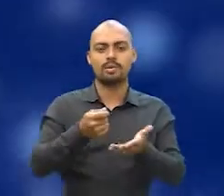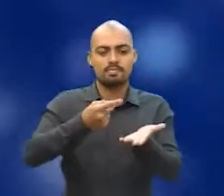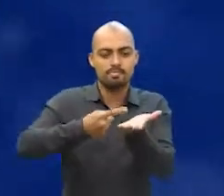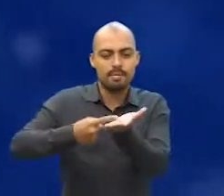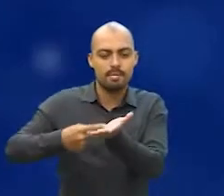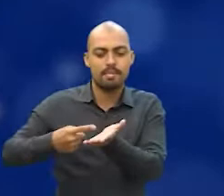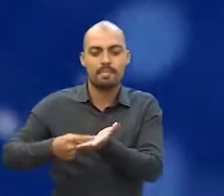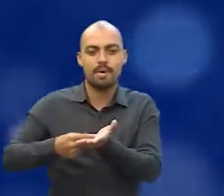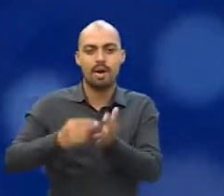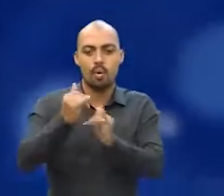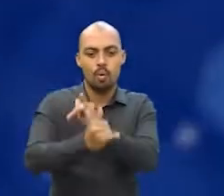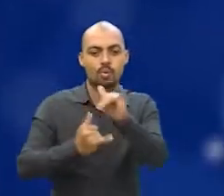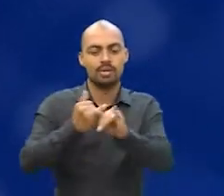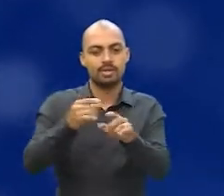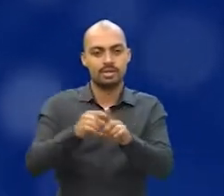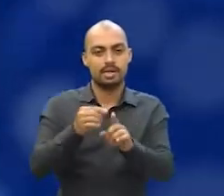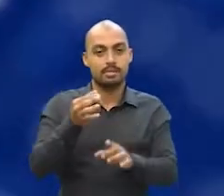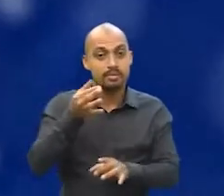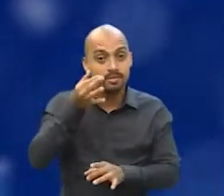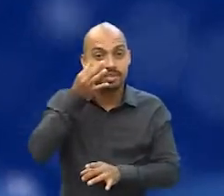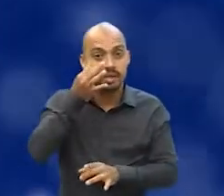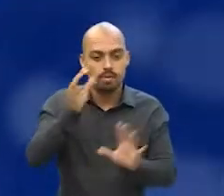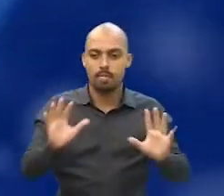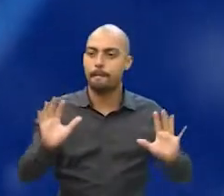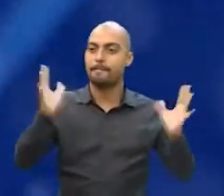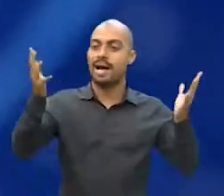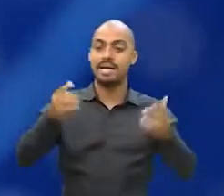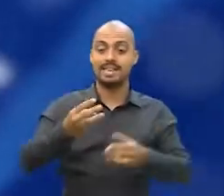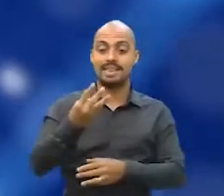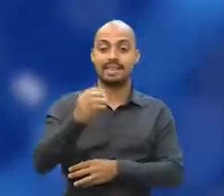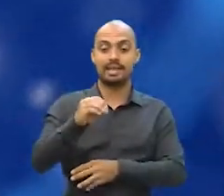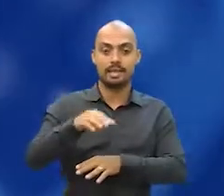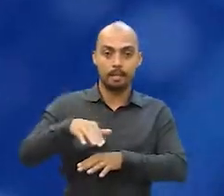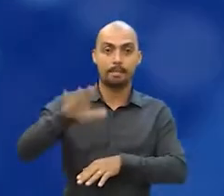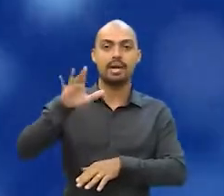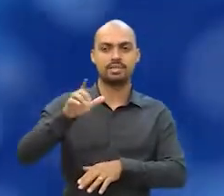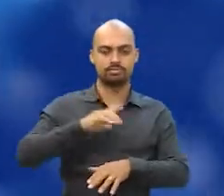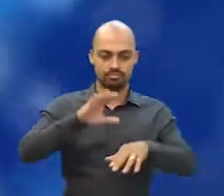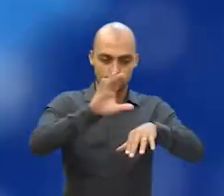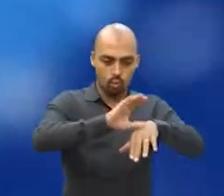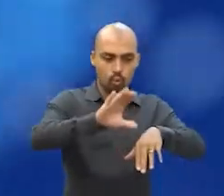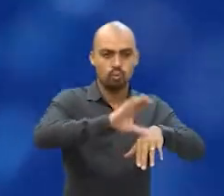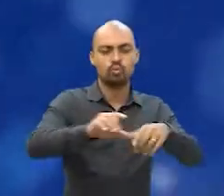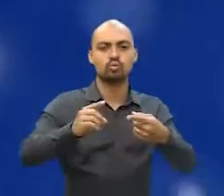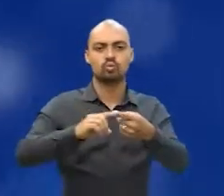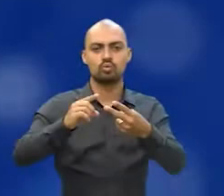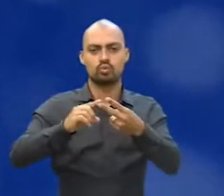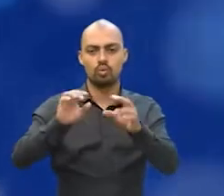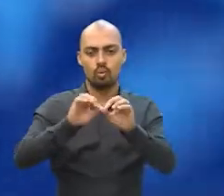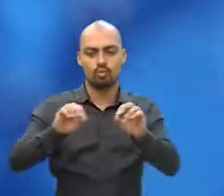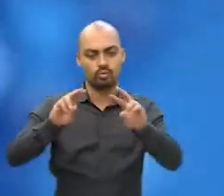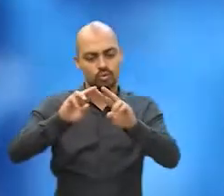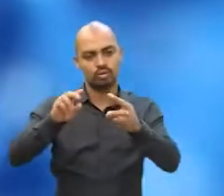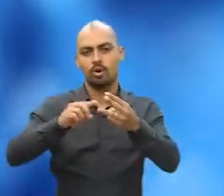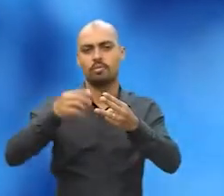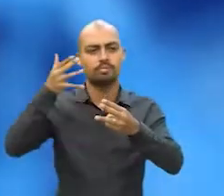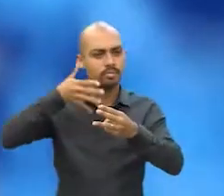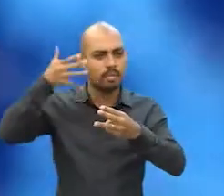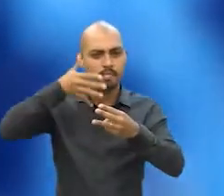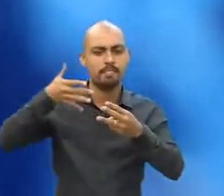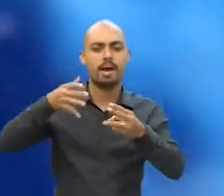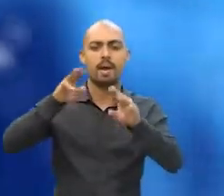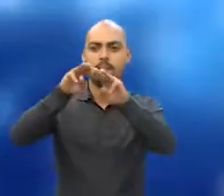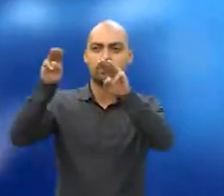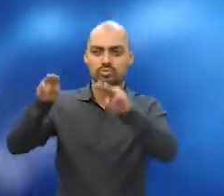e online, hein? Com mais de 30 eventos acontecendo simultaneamente. Tem cursos, oficinas, exposições em museus de